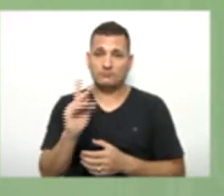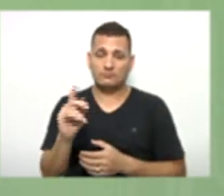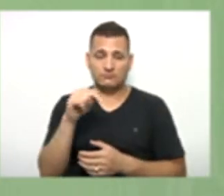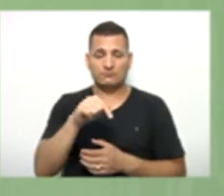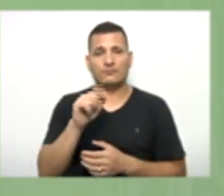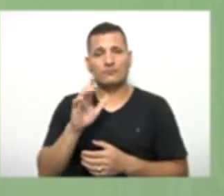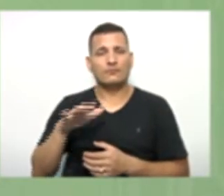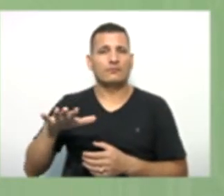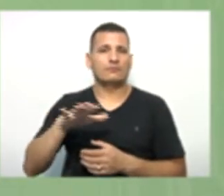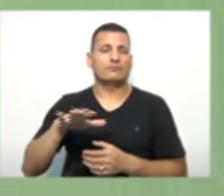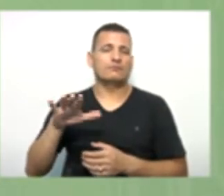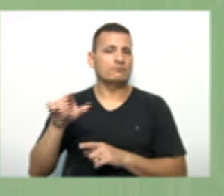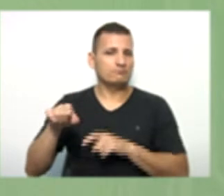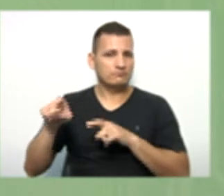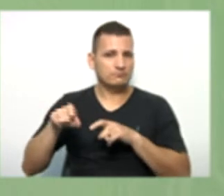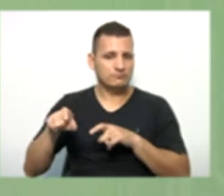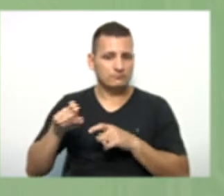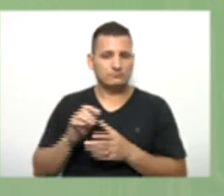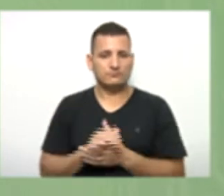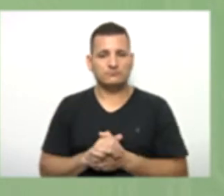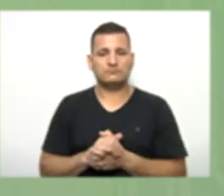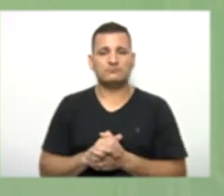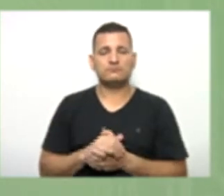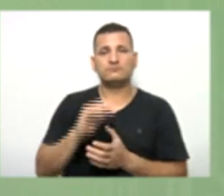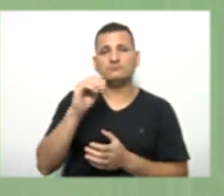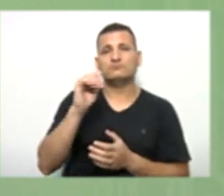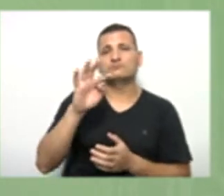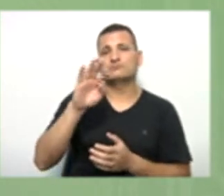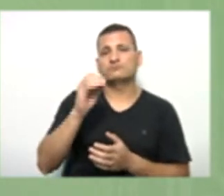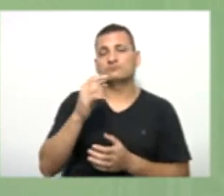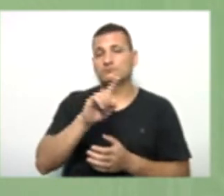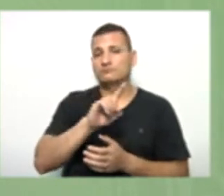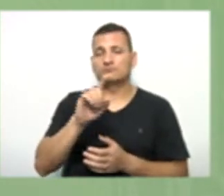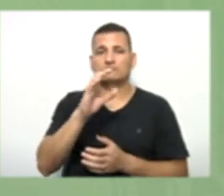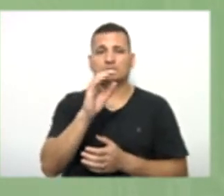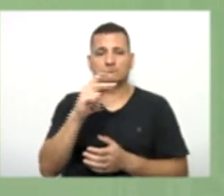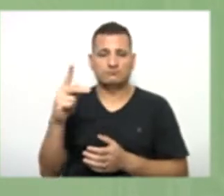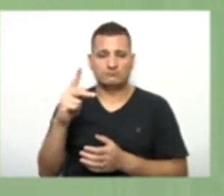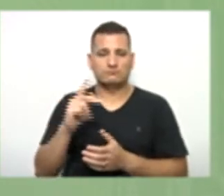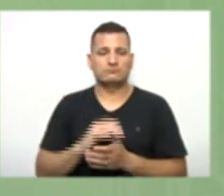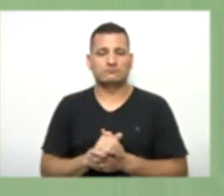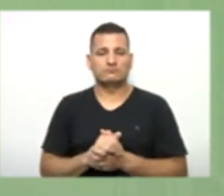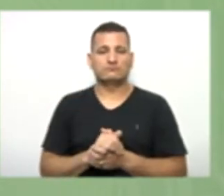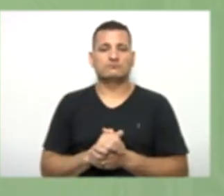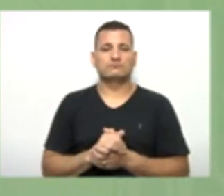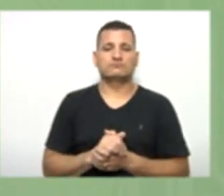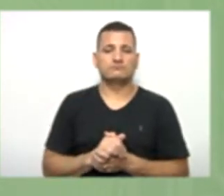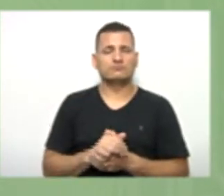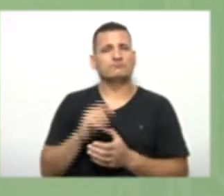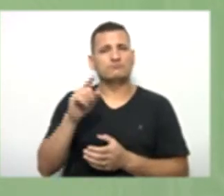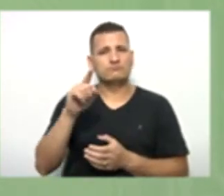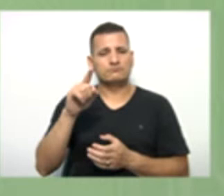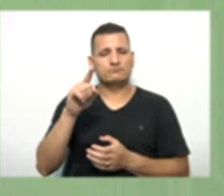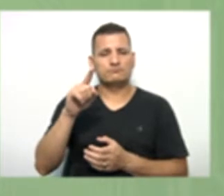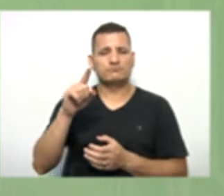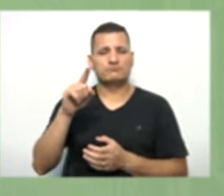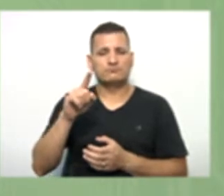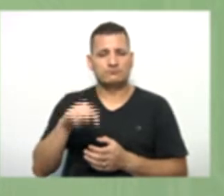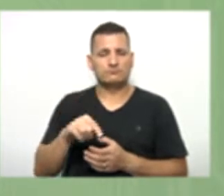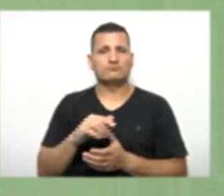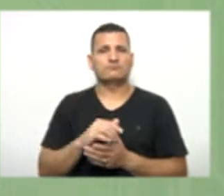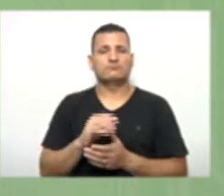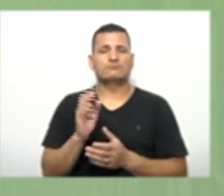ramo de agropecuário. Ato não cooperativo. Atos não cooperativos são aqueles que importam